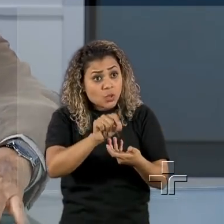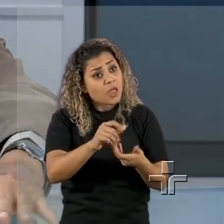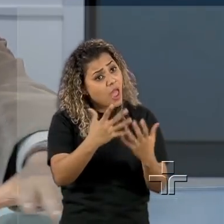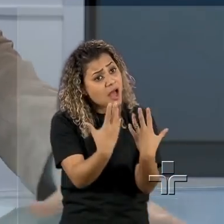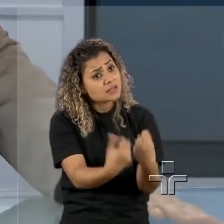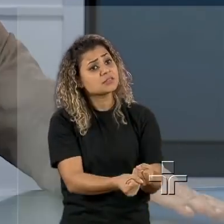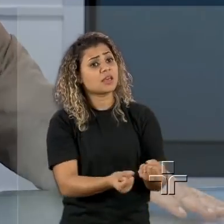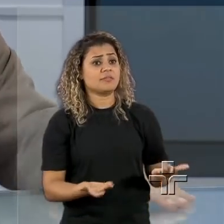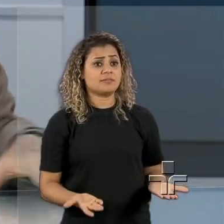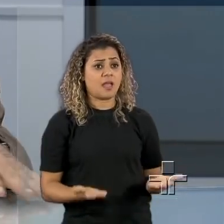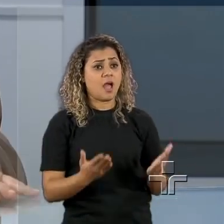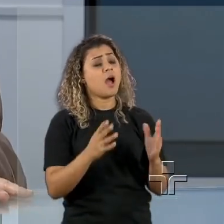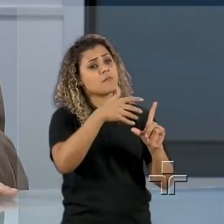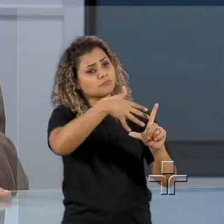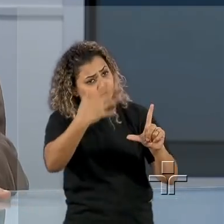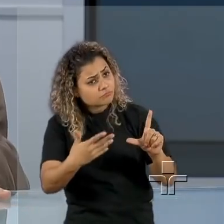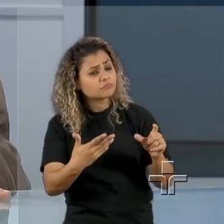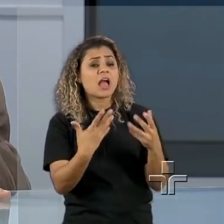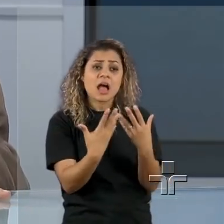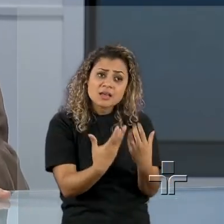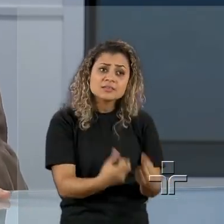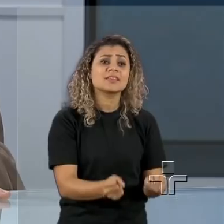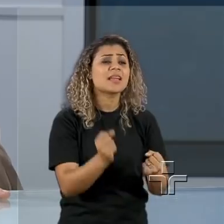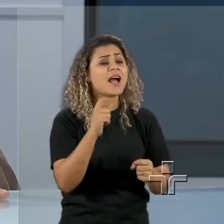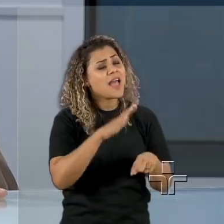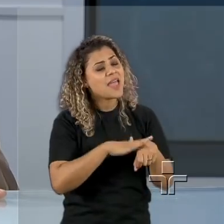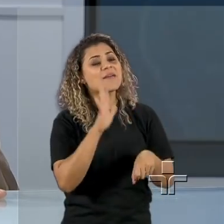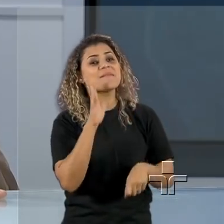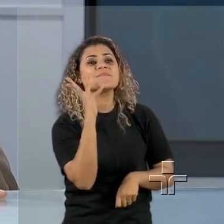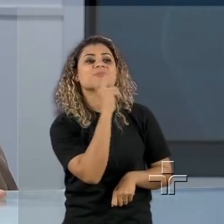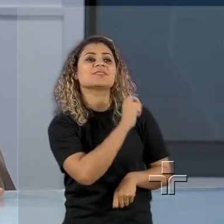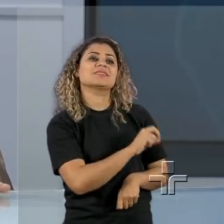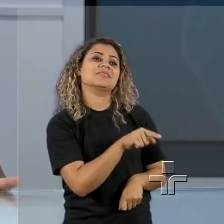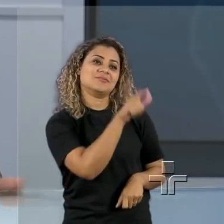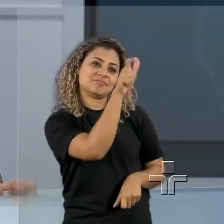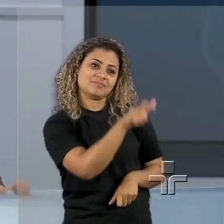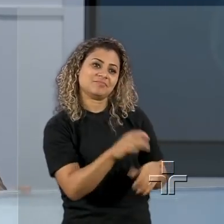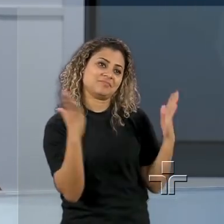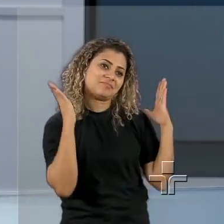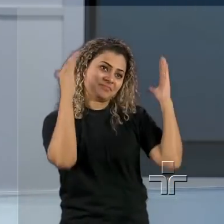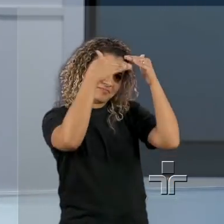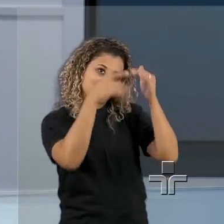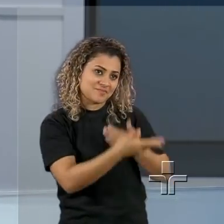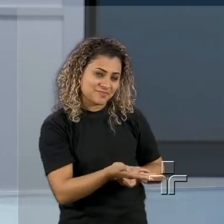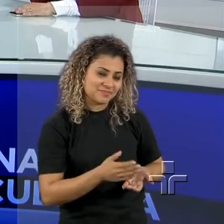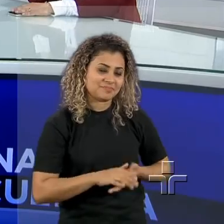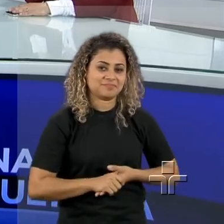Desde 2014, a Itália recebeu 170 mil refugiados em busca de